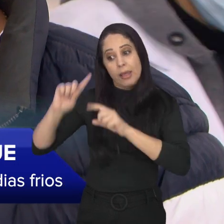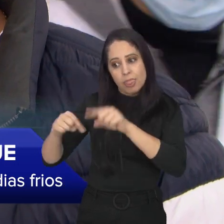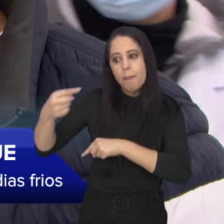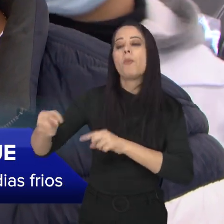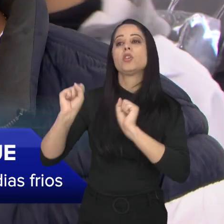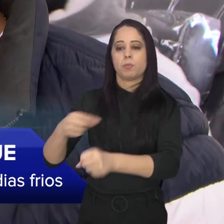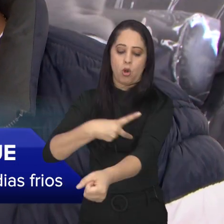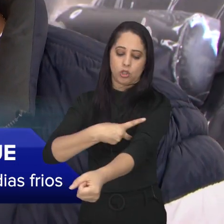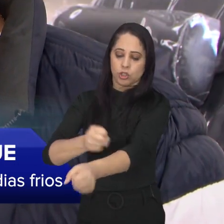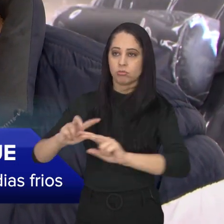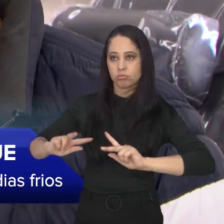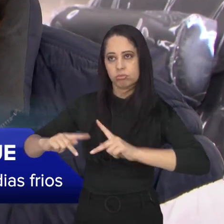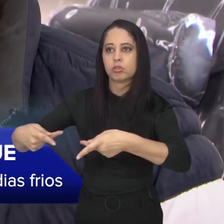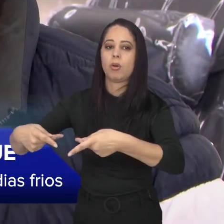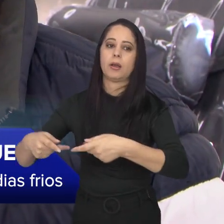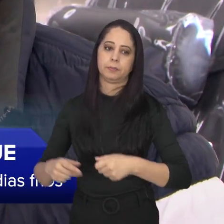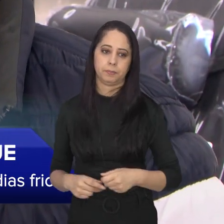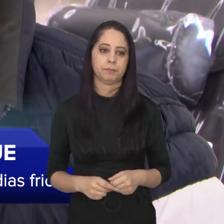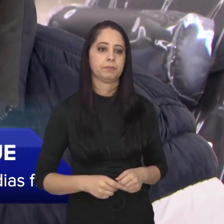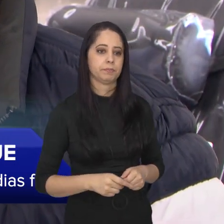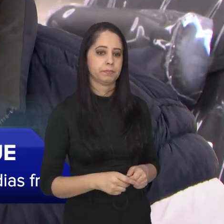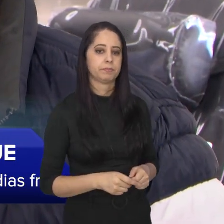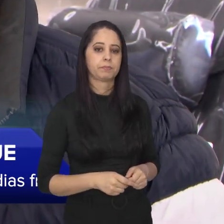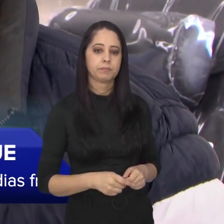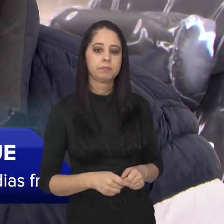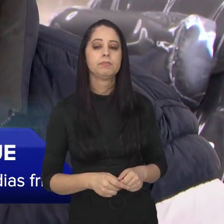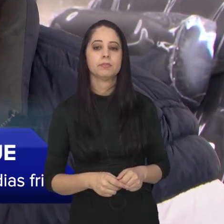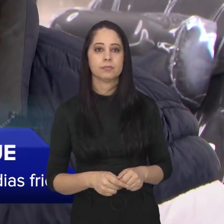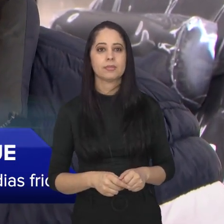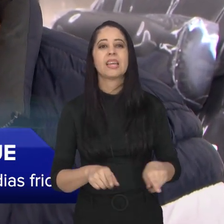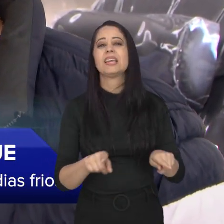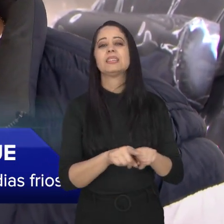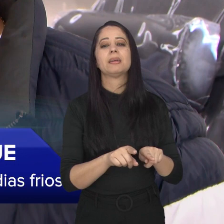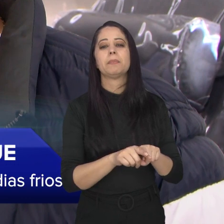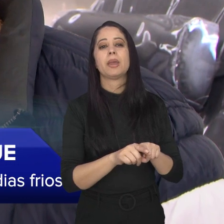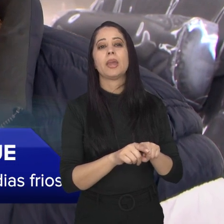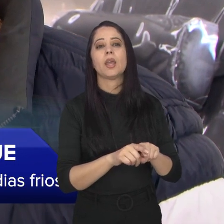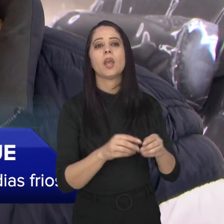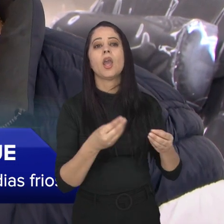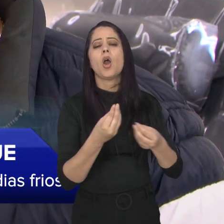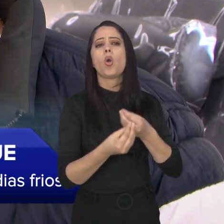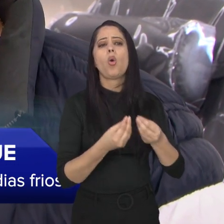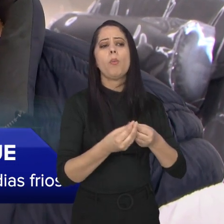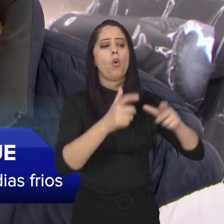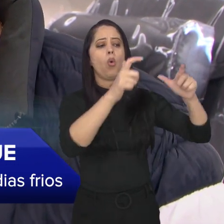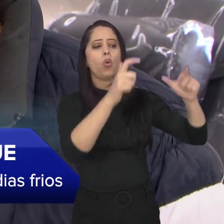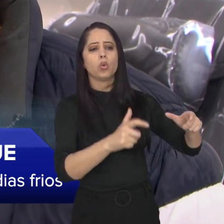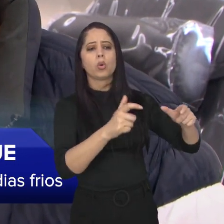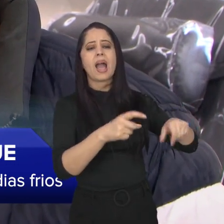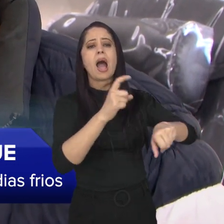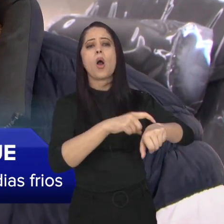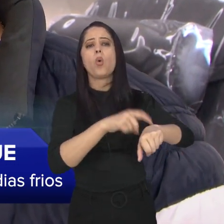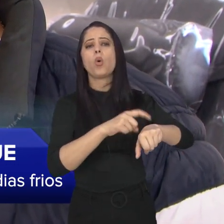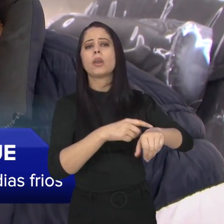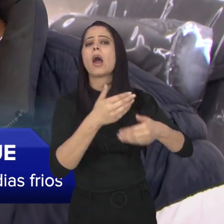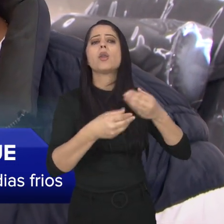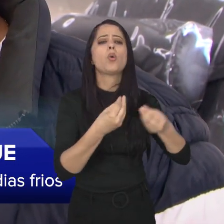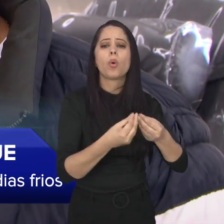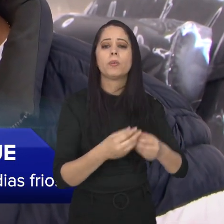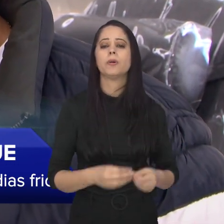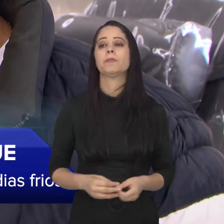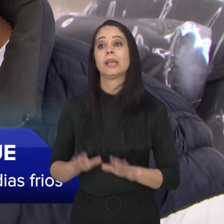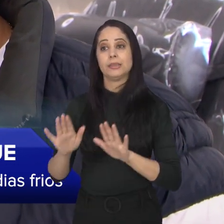alimentos gordurosos, como leite, os derivados do leite, ovos, frituras. E, como você bem salientou,